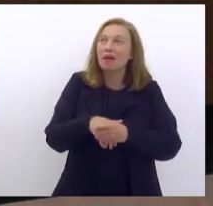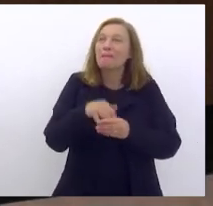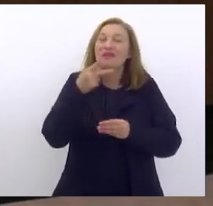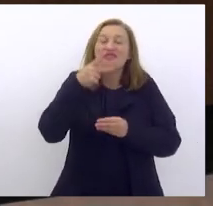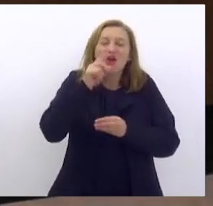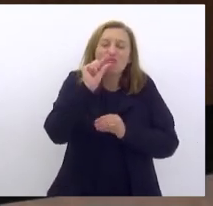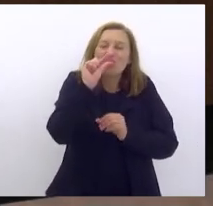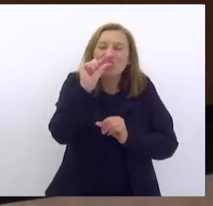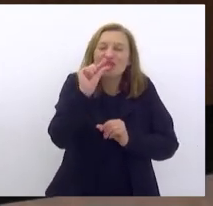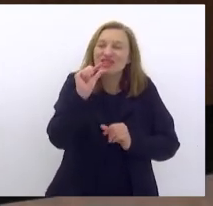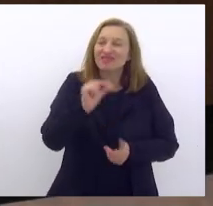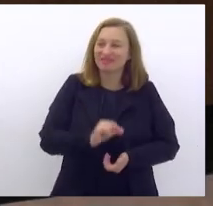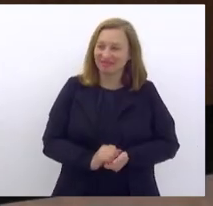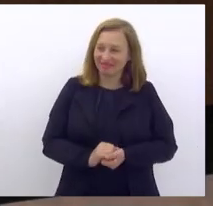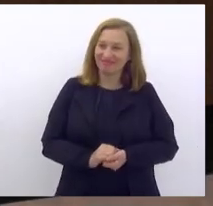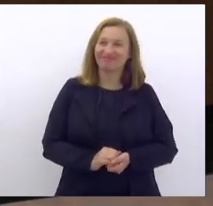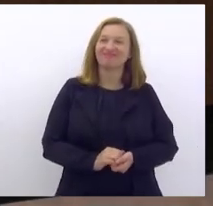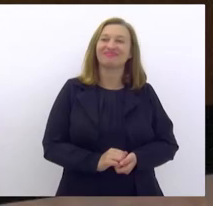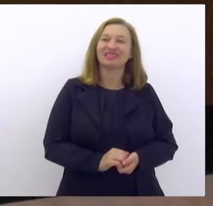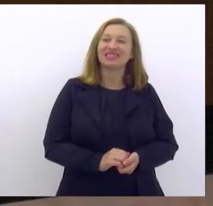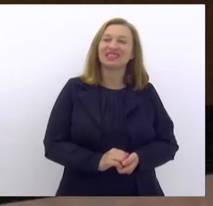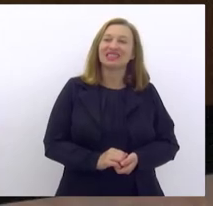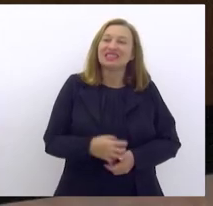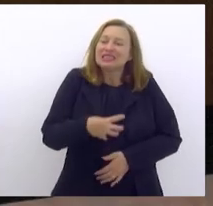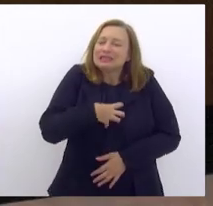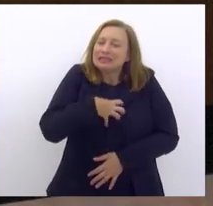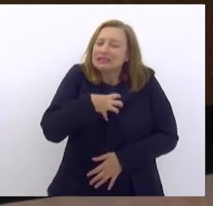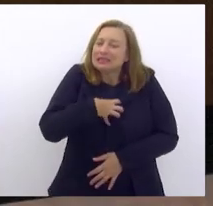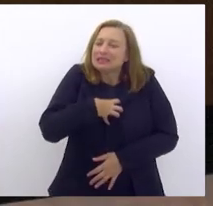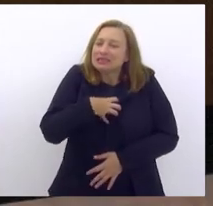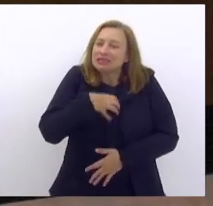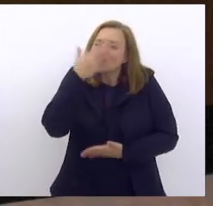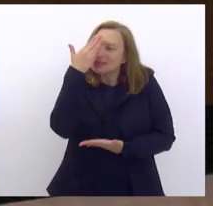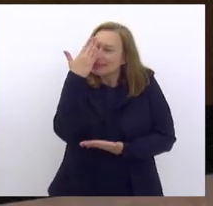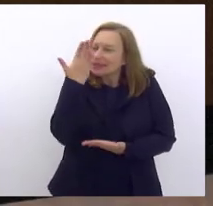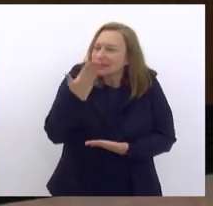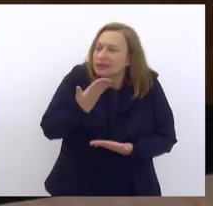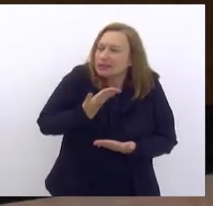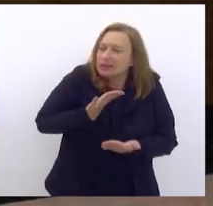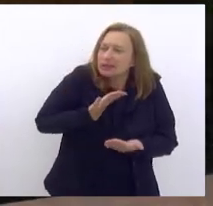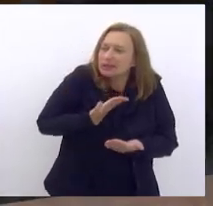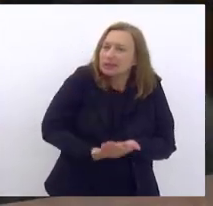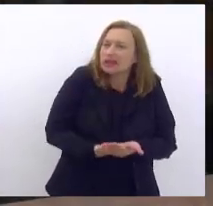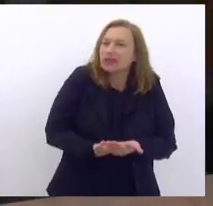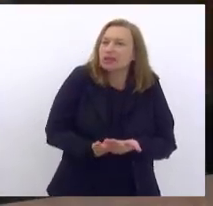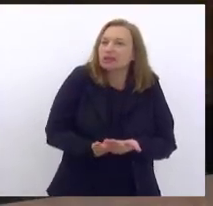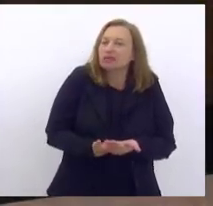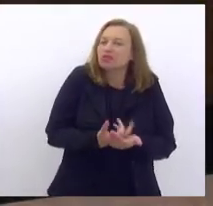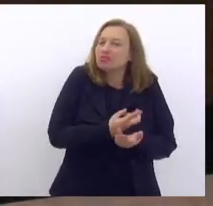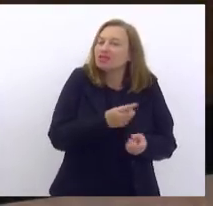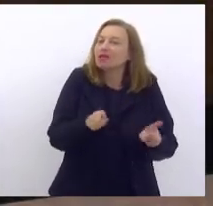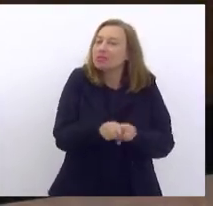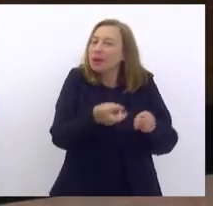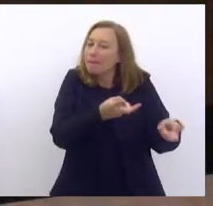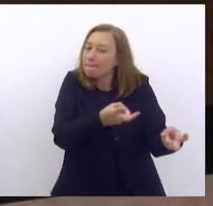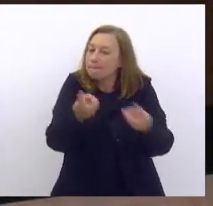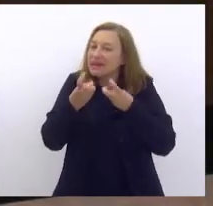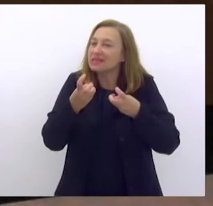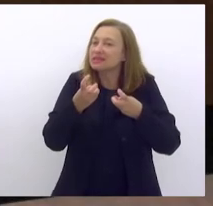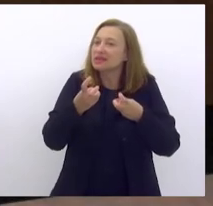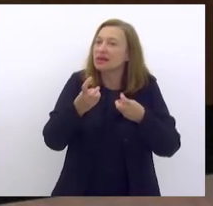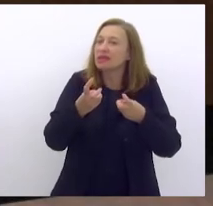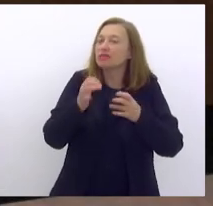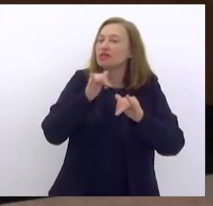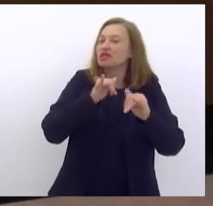falar um pouquinho daquilo que a gente acredita e daquilo que a gente percebe através dos